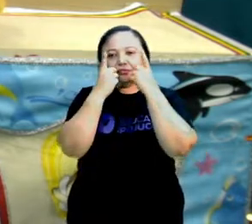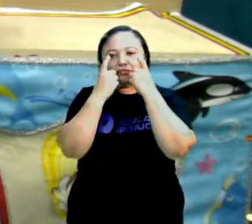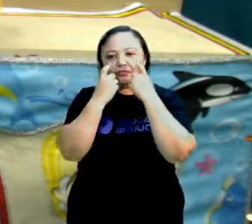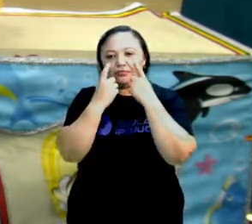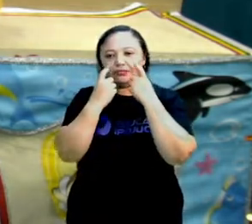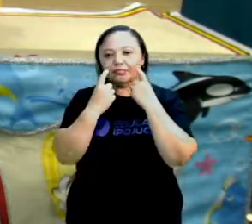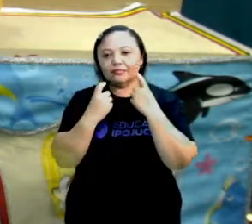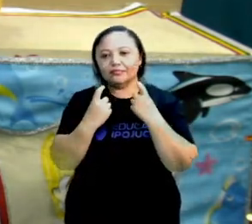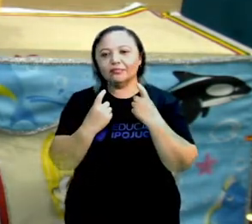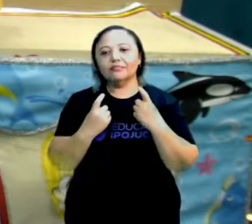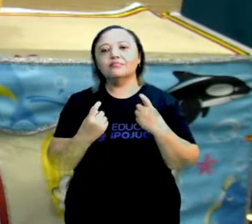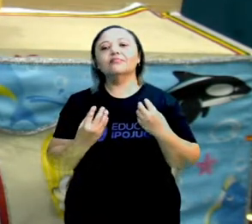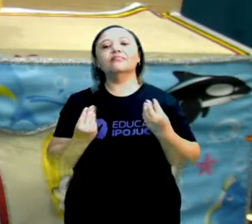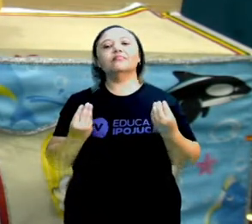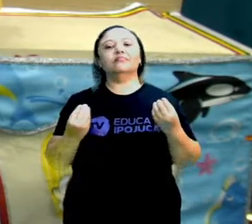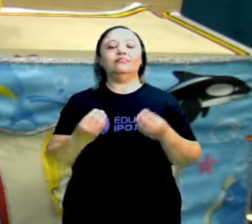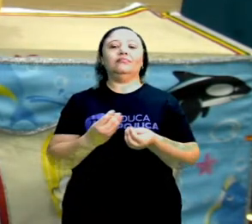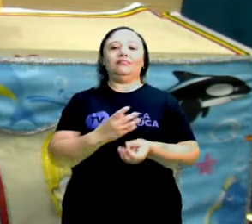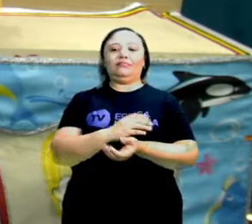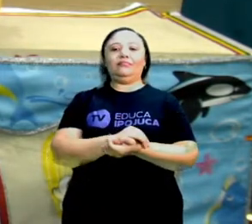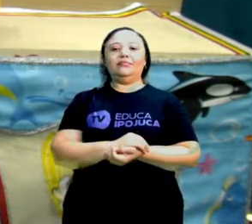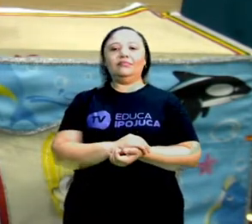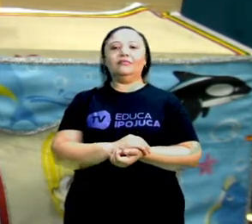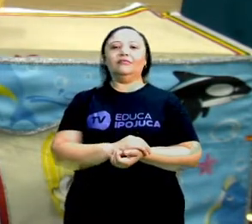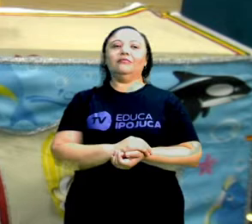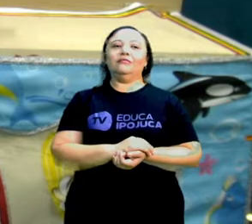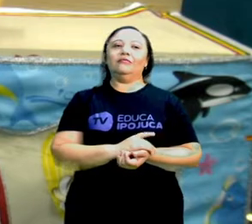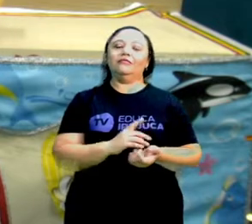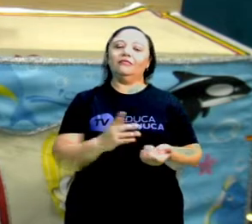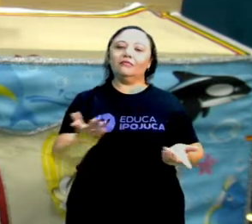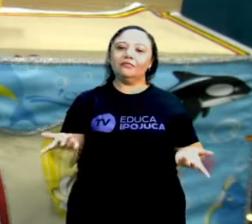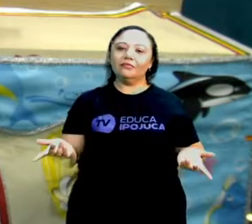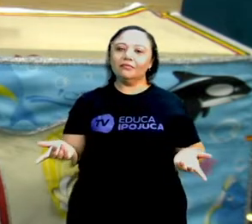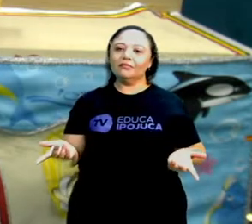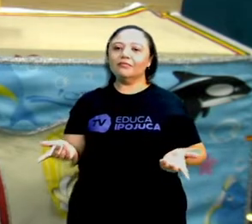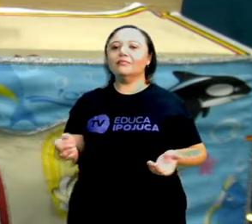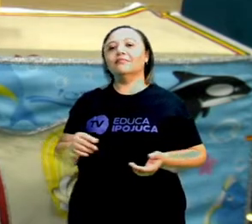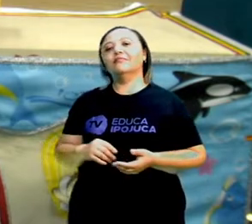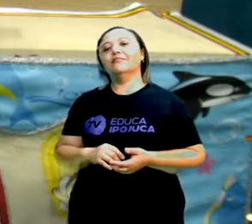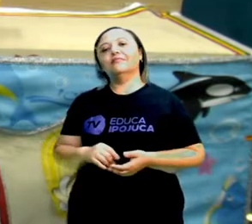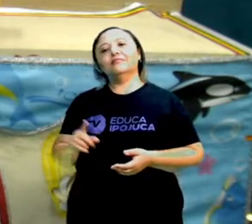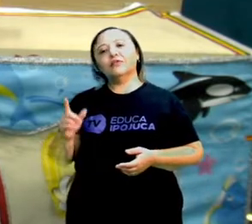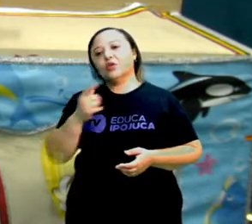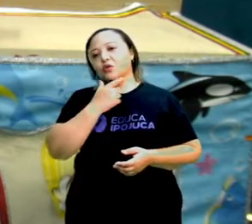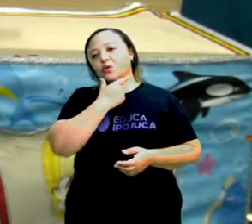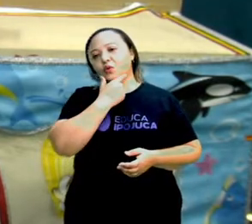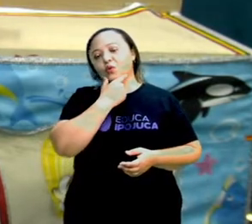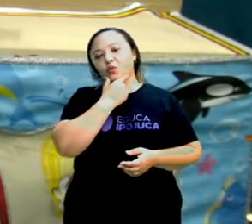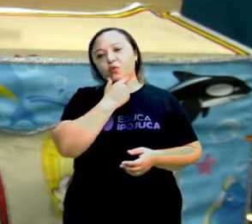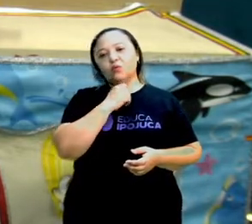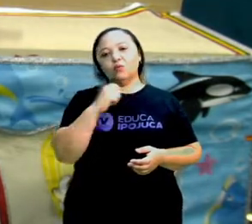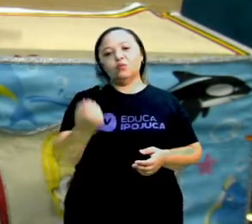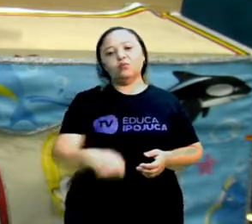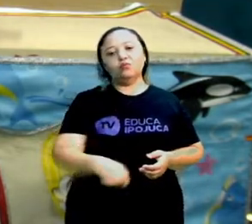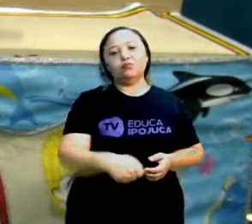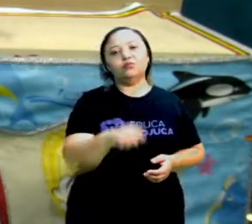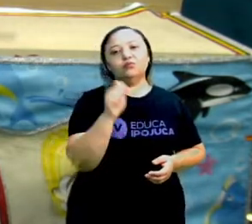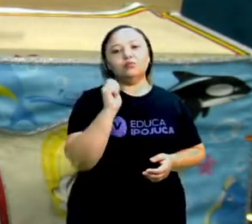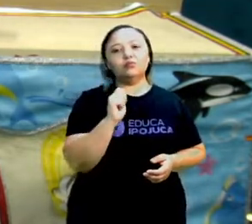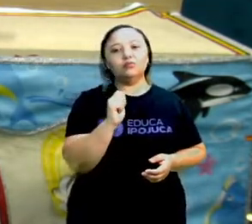E chorou. Chorou muito, gente. É. Nesse momento, ia passando uma fada,